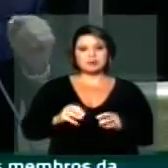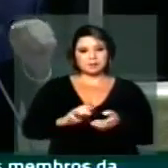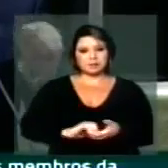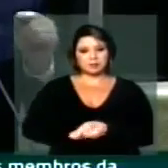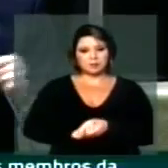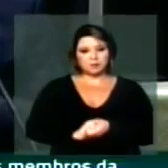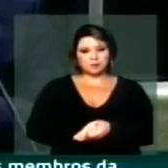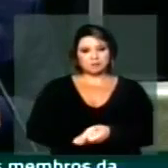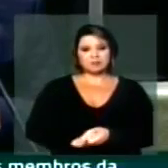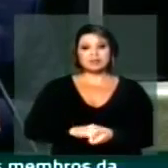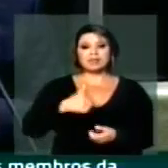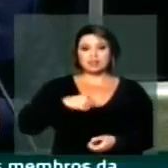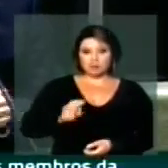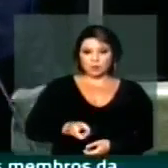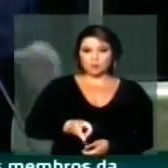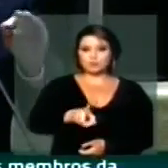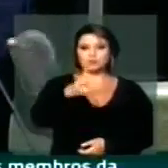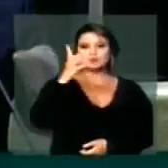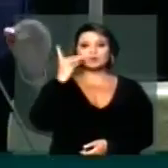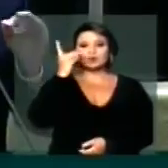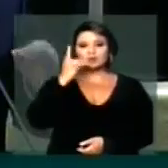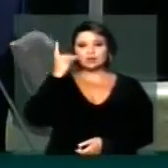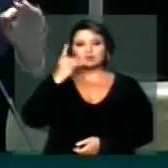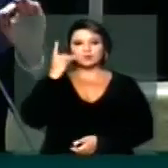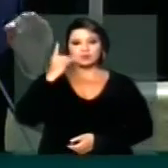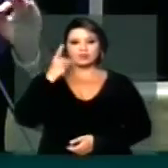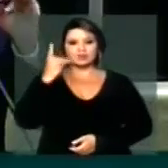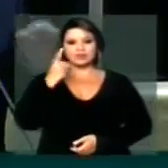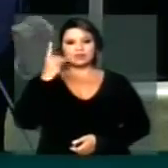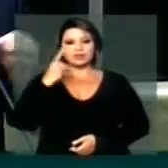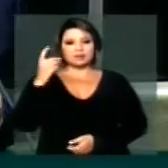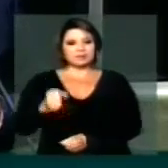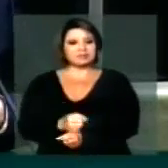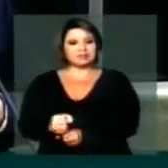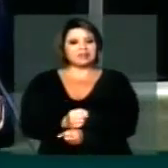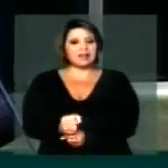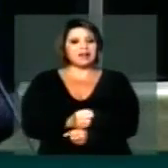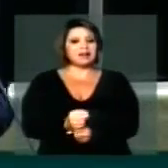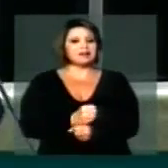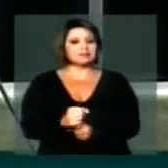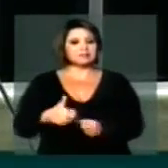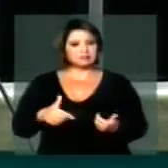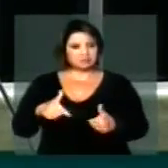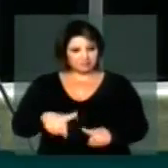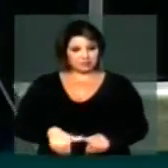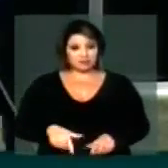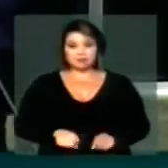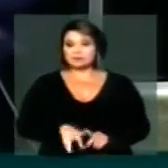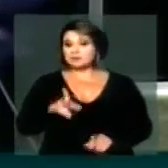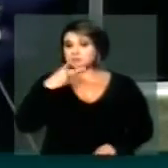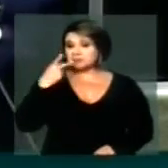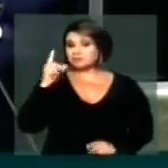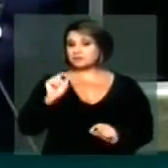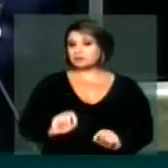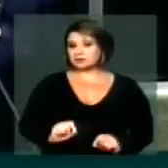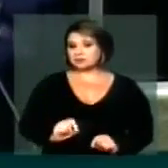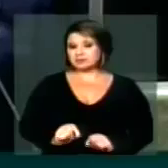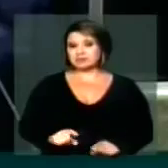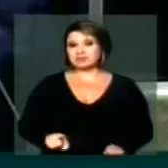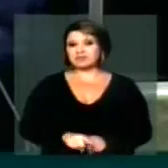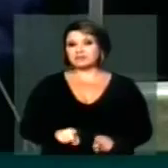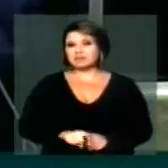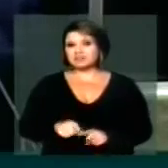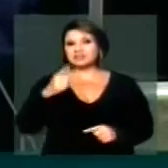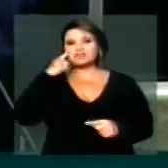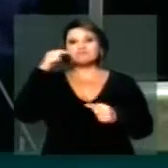aqueles que foram reeleitos, aqueles que estamos aqui há muito tempo, para dizer que é